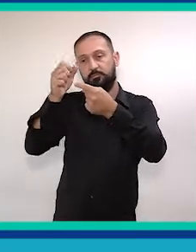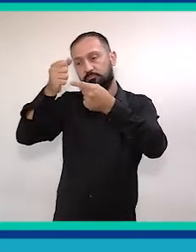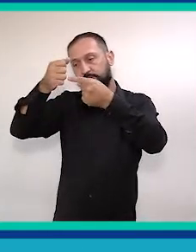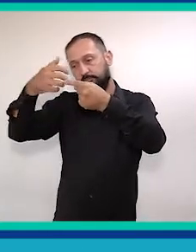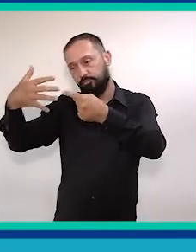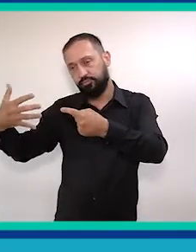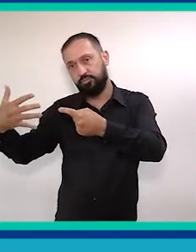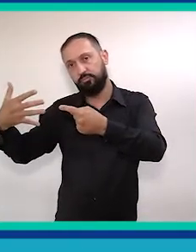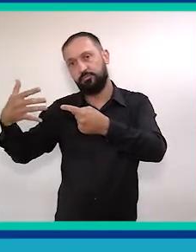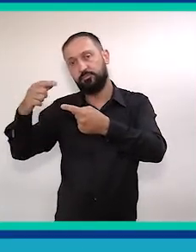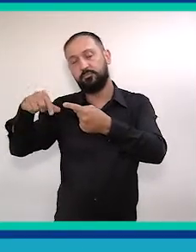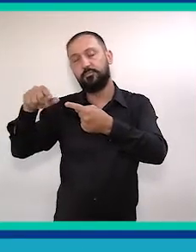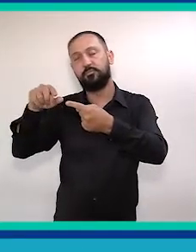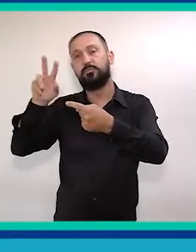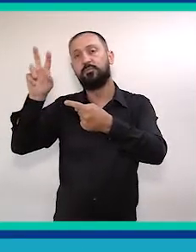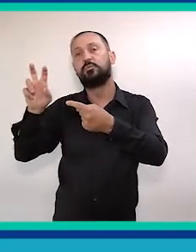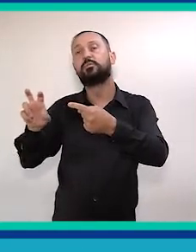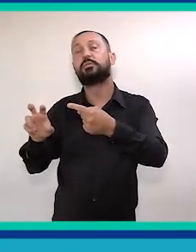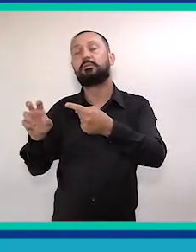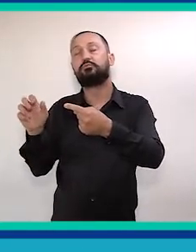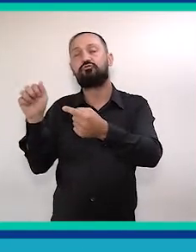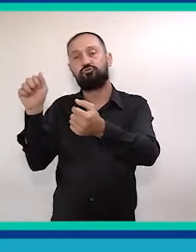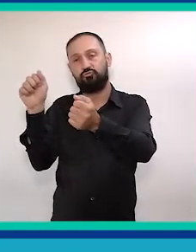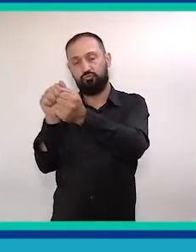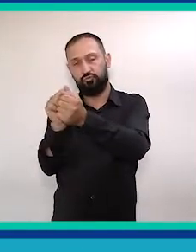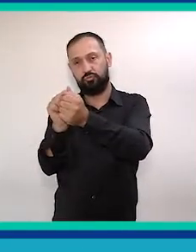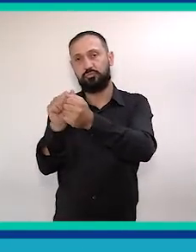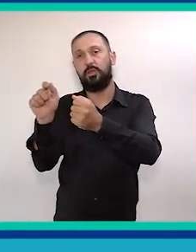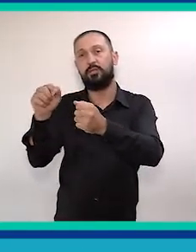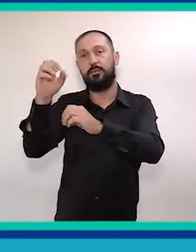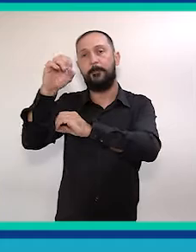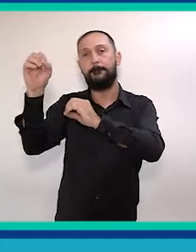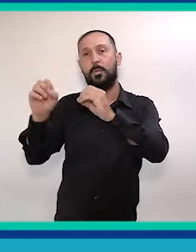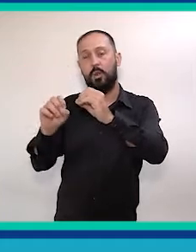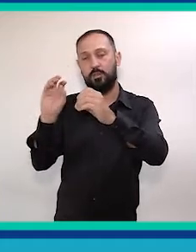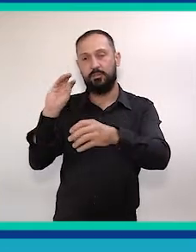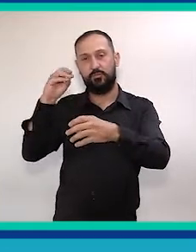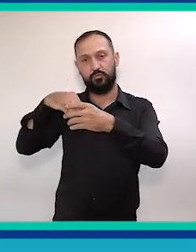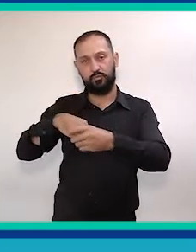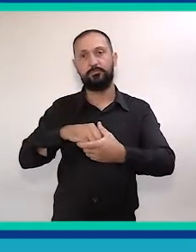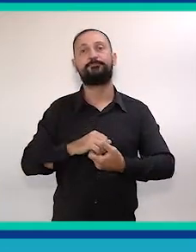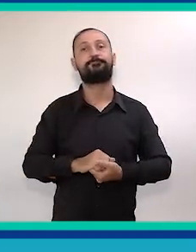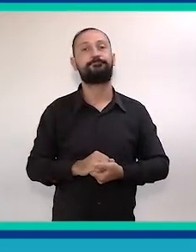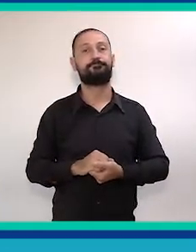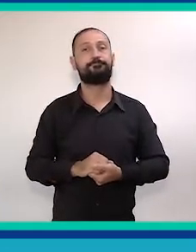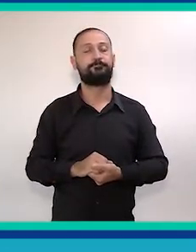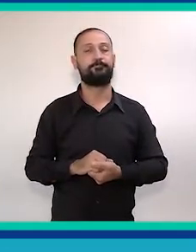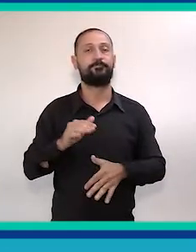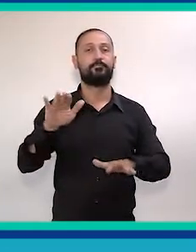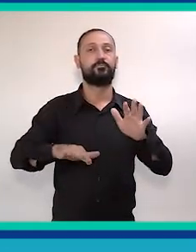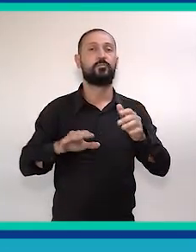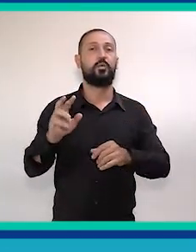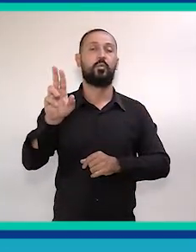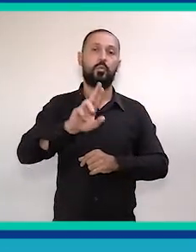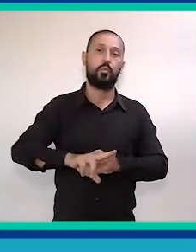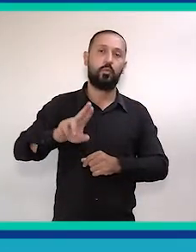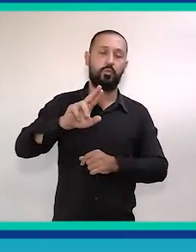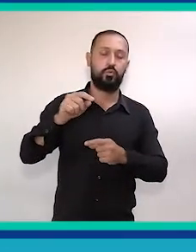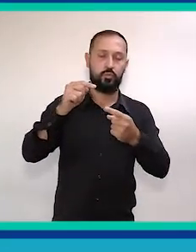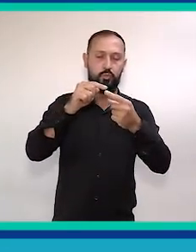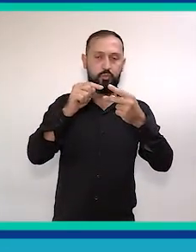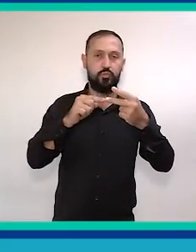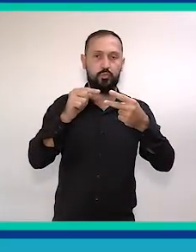famílias e separou entre os seus, abre aspas, indivíduos, as suas moléculas representantes. Então,